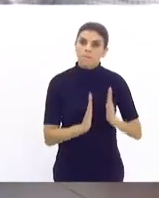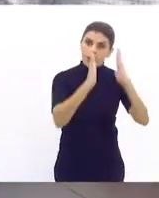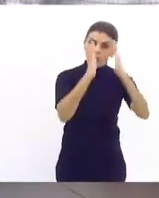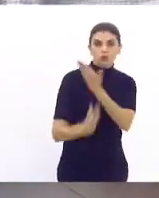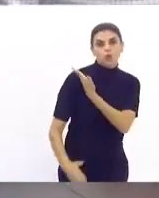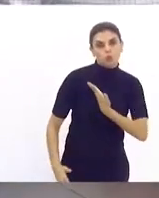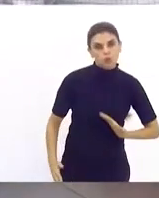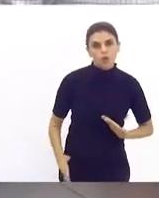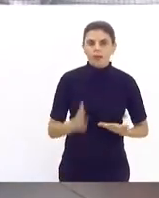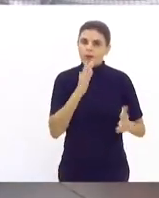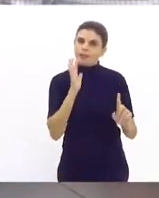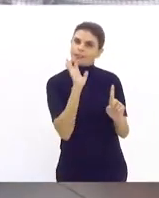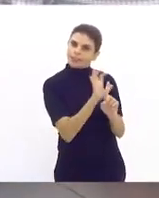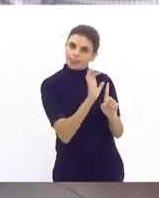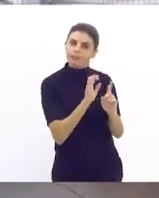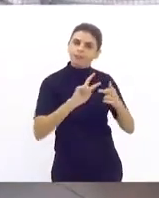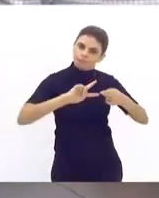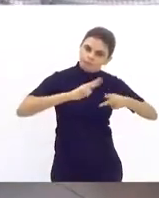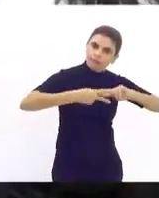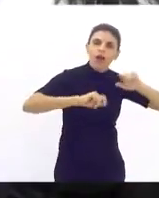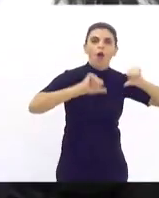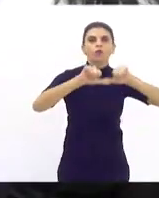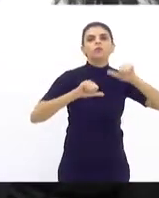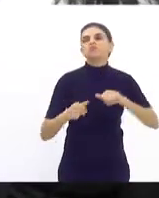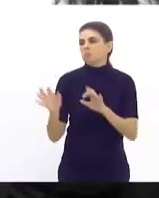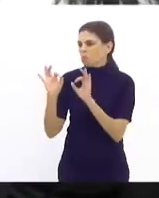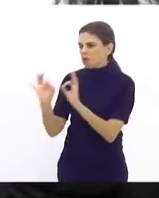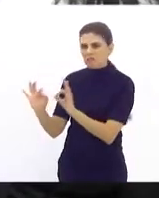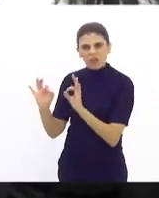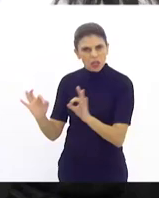Mencionaste no vosso parecer alternativo. Perfeito. Eu só